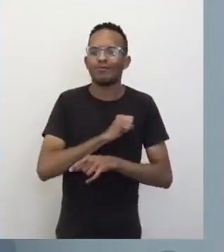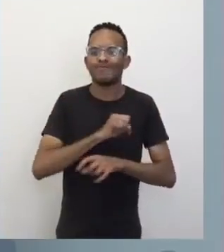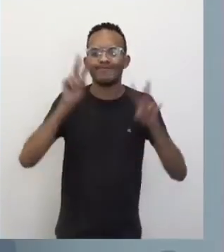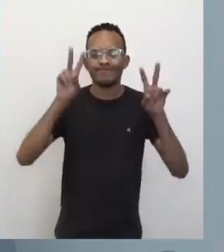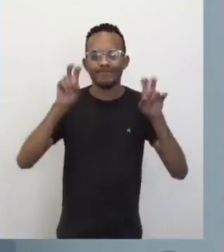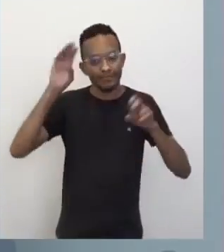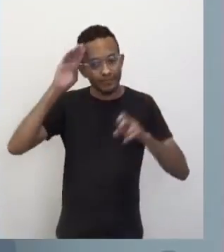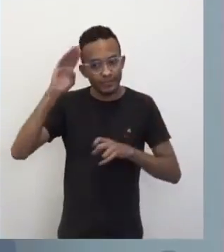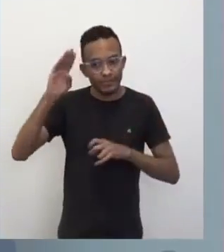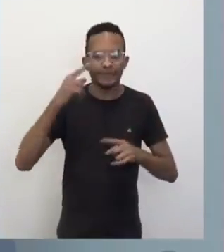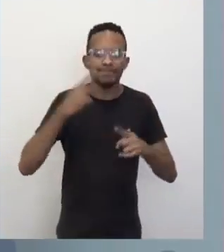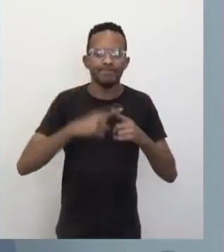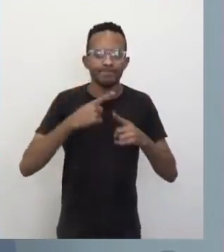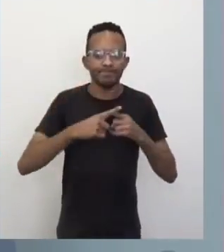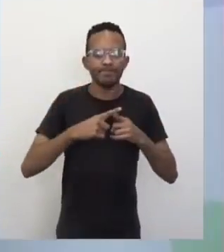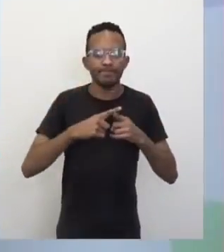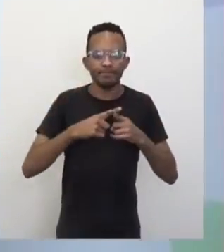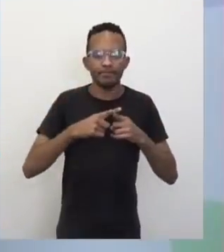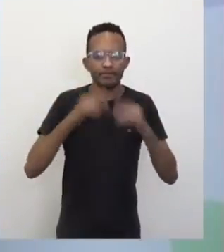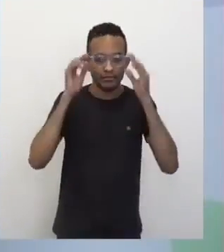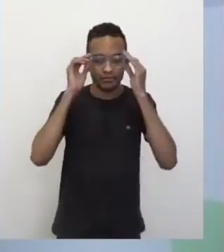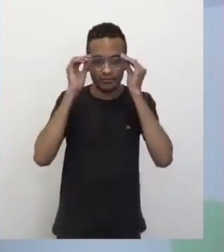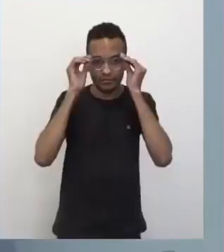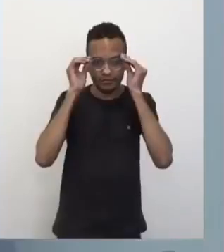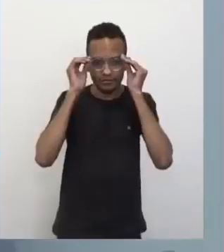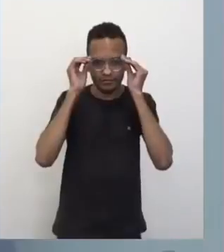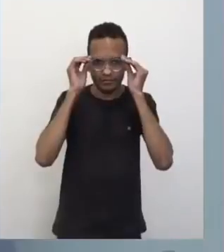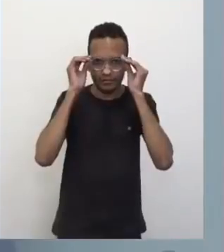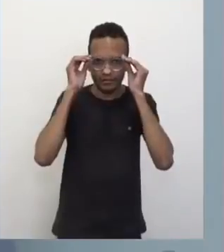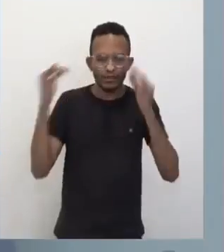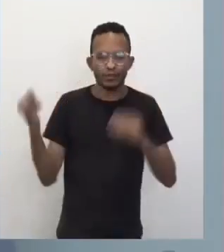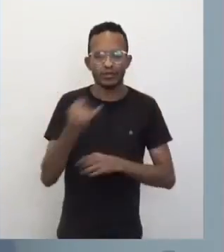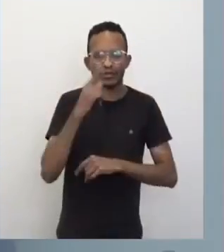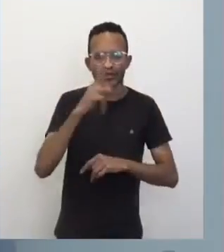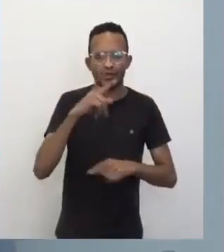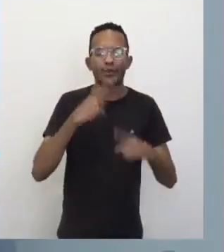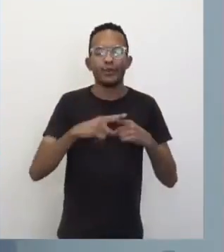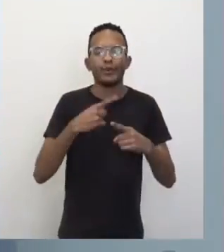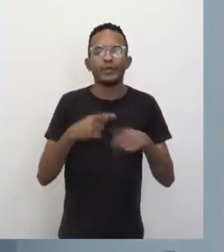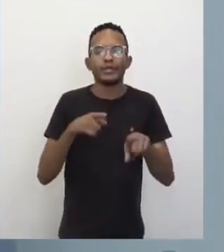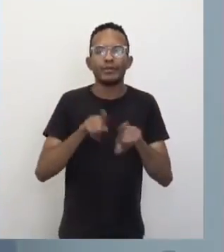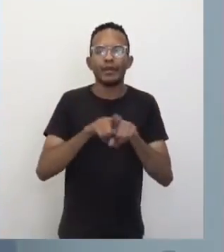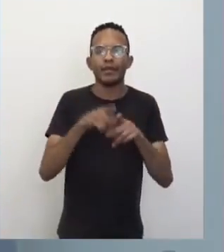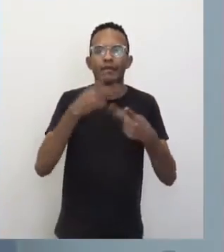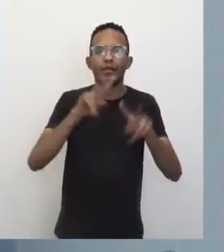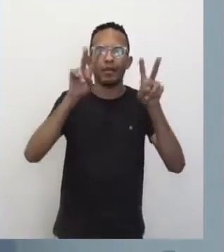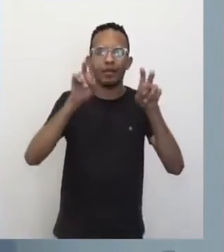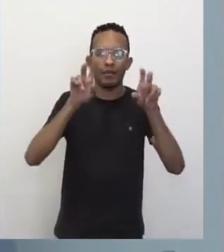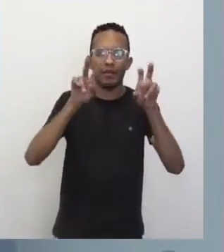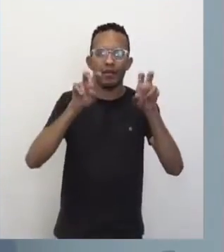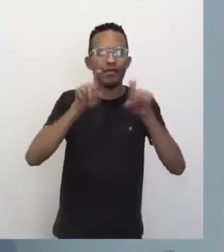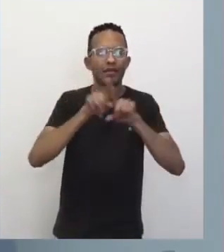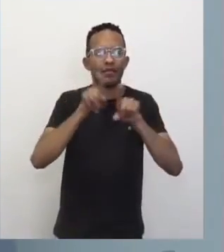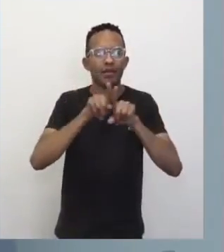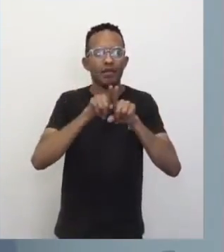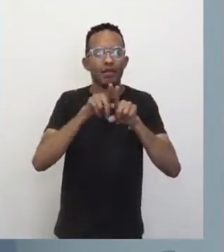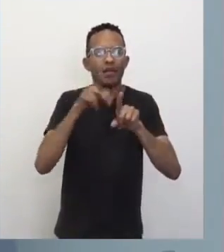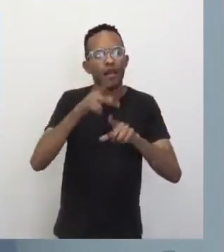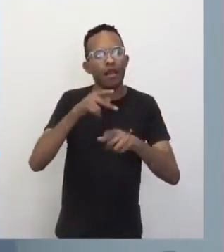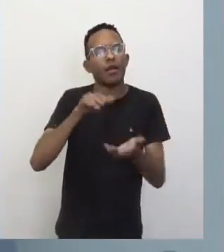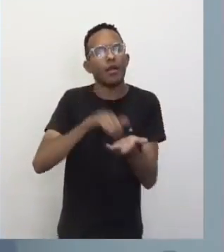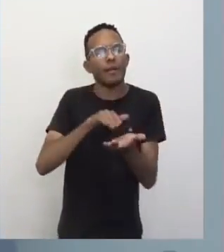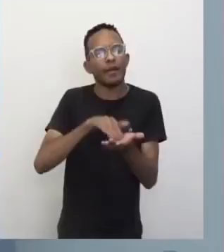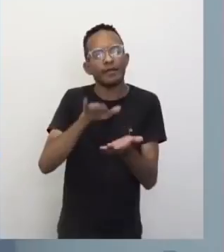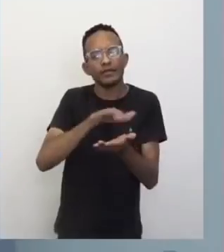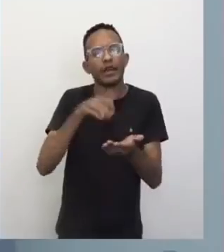ali. Porque... É o grande tema, né, professor Mauro? Porque é importante isso, porque, gente, é uma das questões que, inclusive, ela é cobrada em você